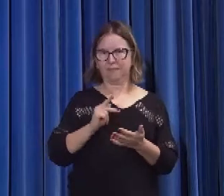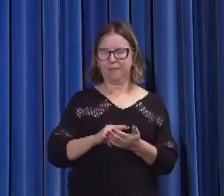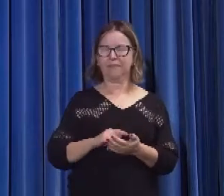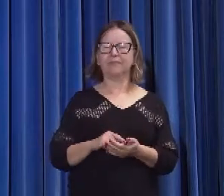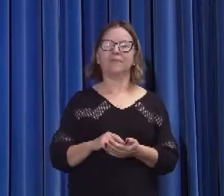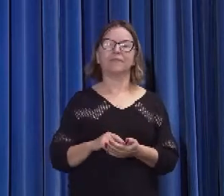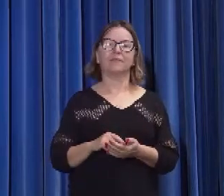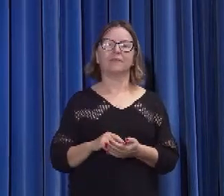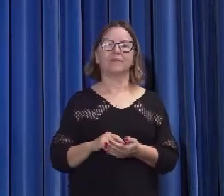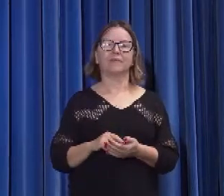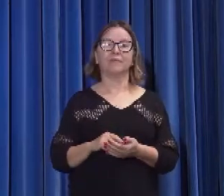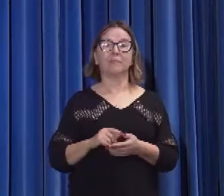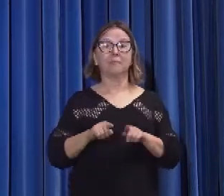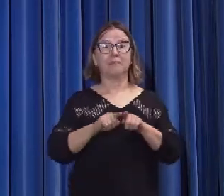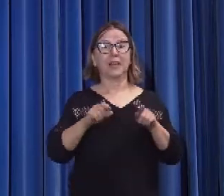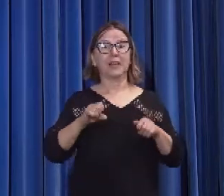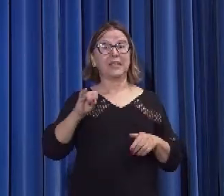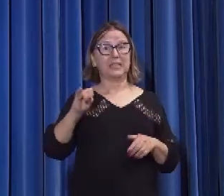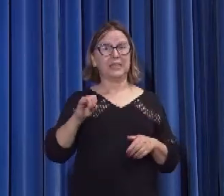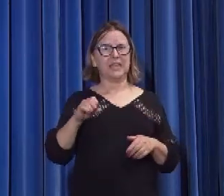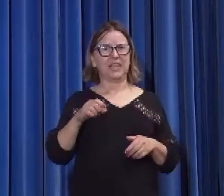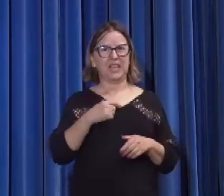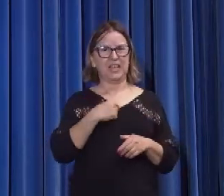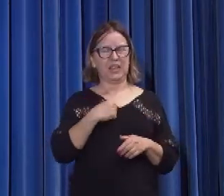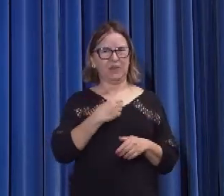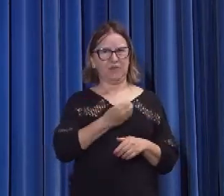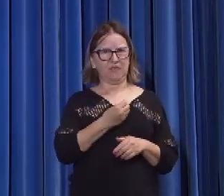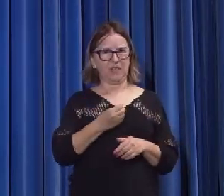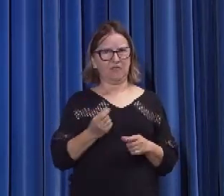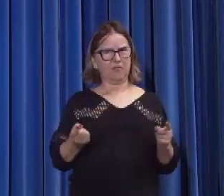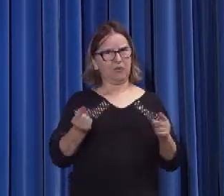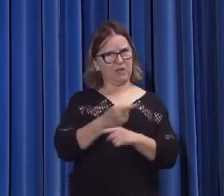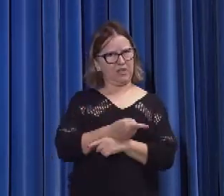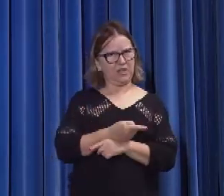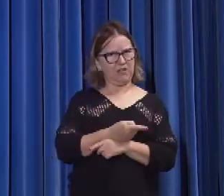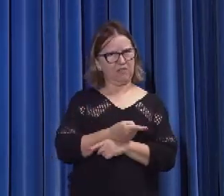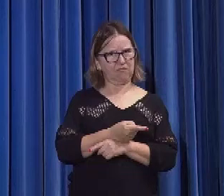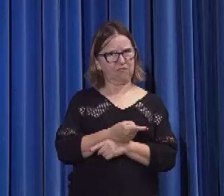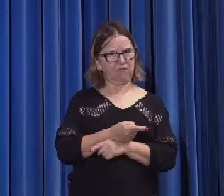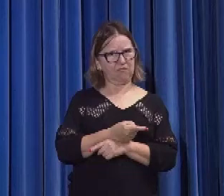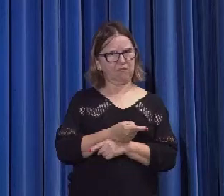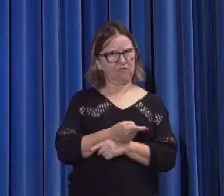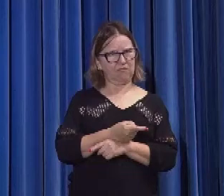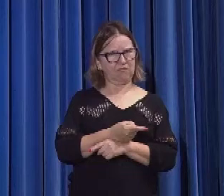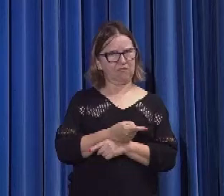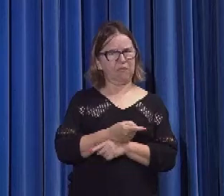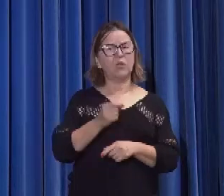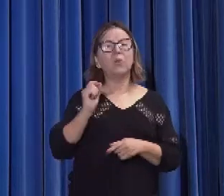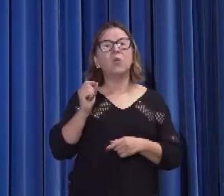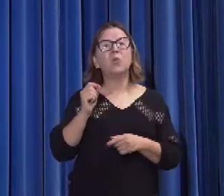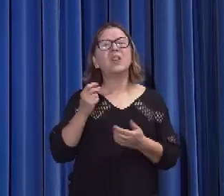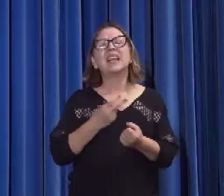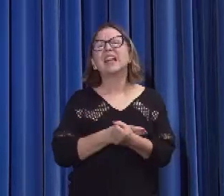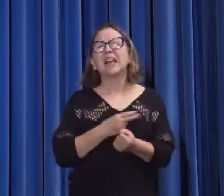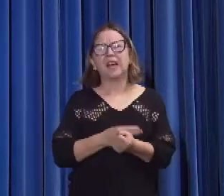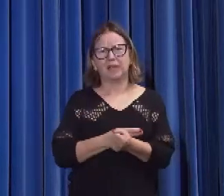Agora, se eu estou vivendo o oposto disso, tem algo errado com a palavra ou tem algo de errado comigo?